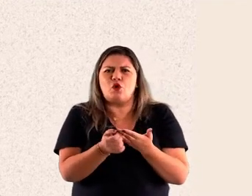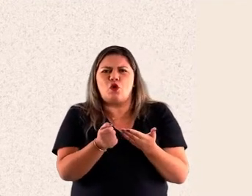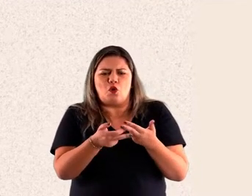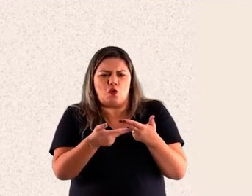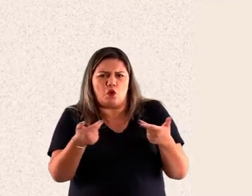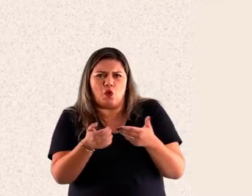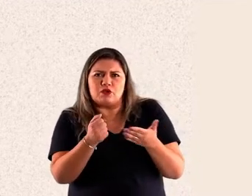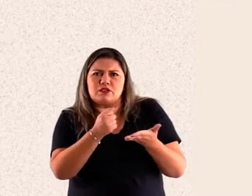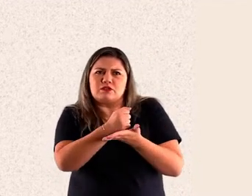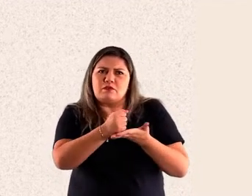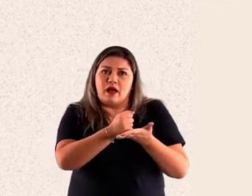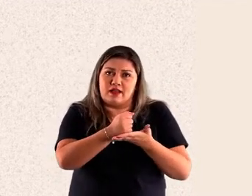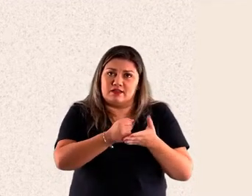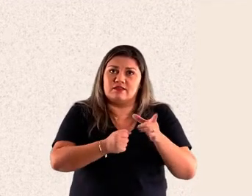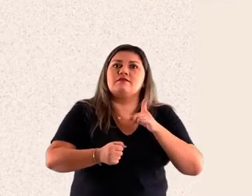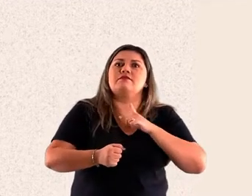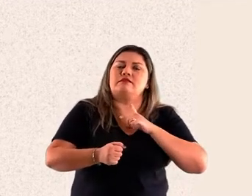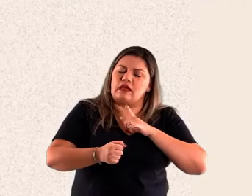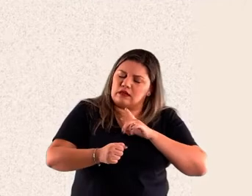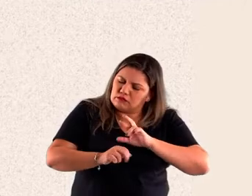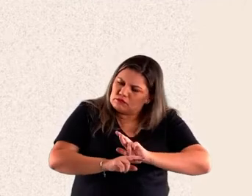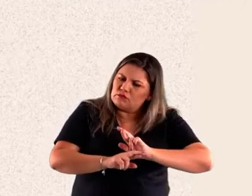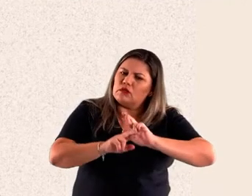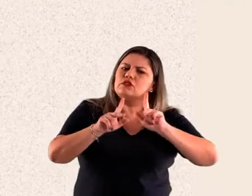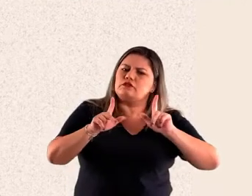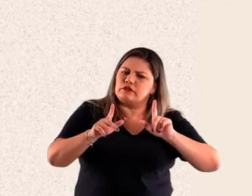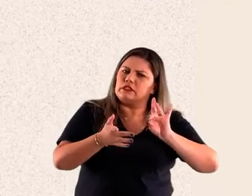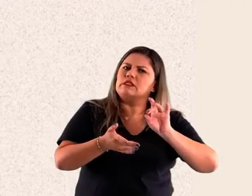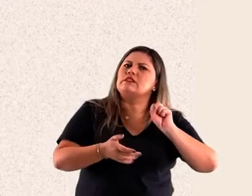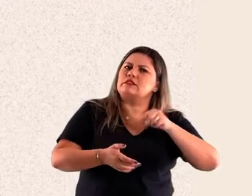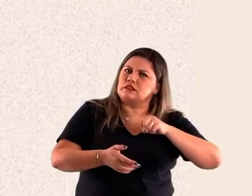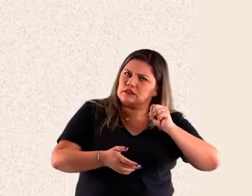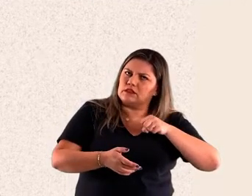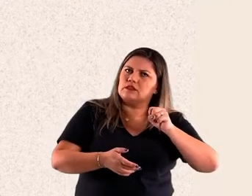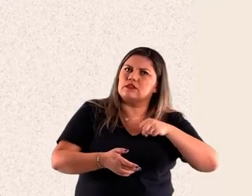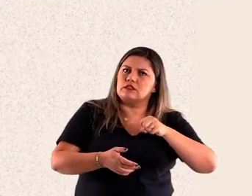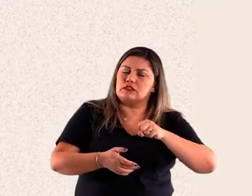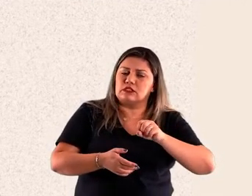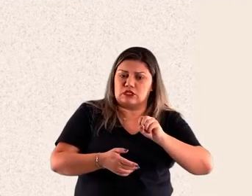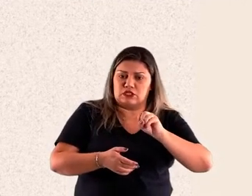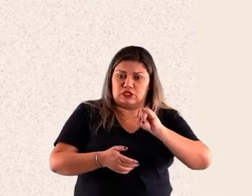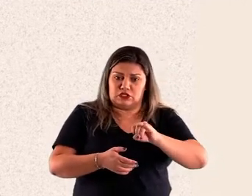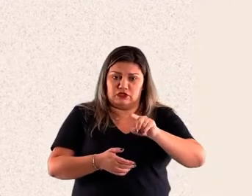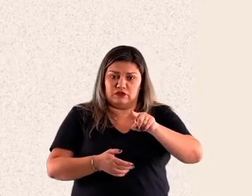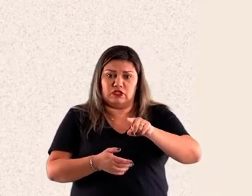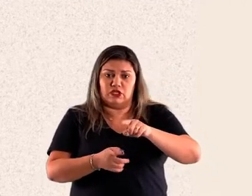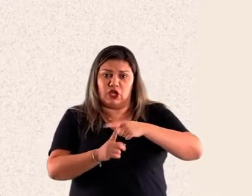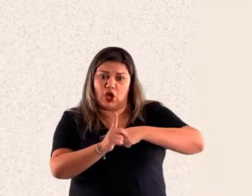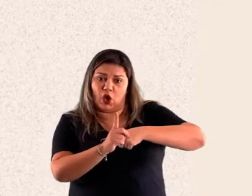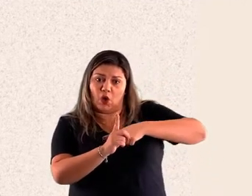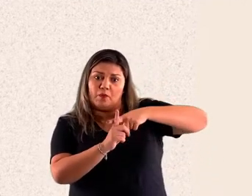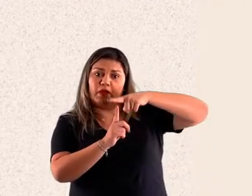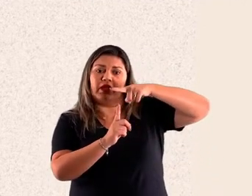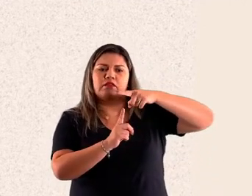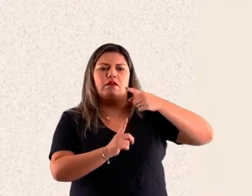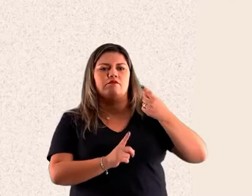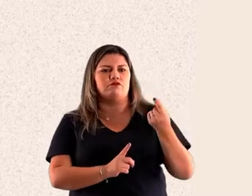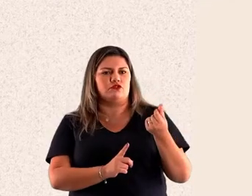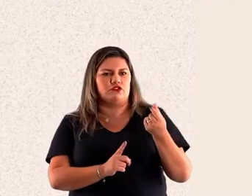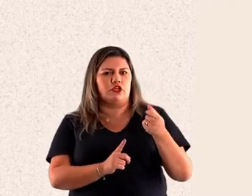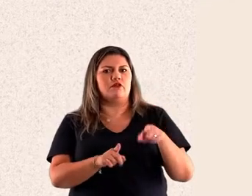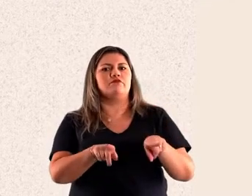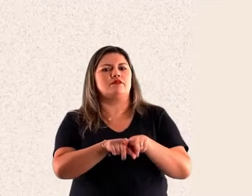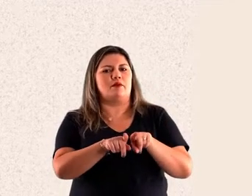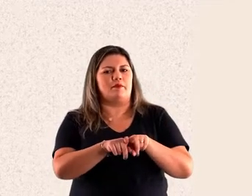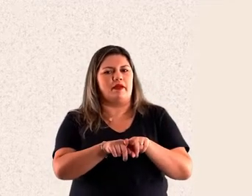existe uma diferença substancial quando você aumenta o nível de riqueza aumenta o nível de felicidade mas a